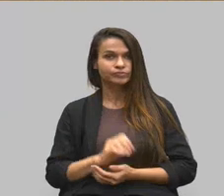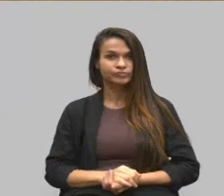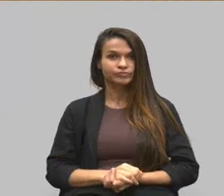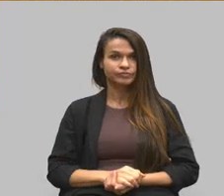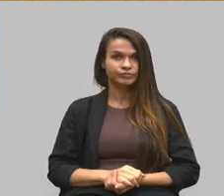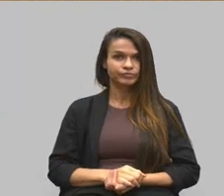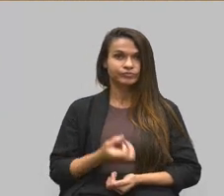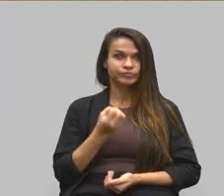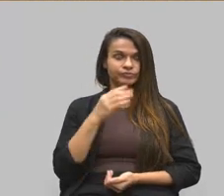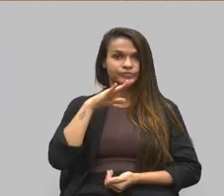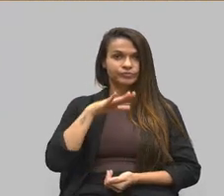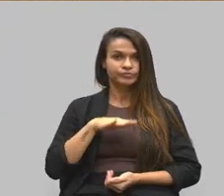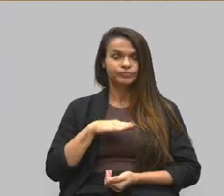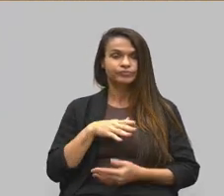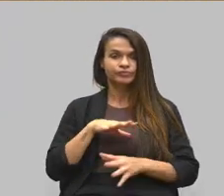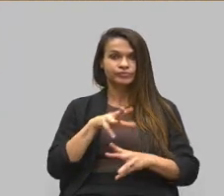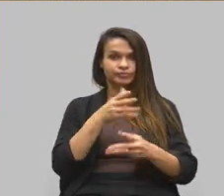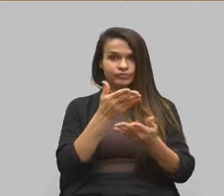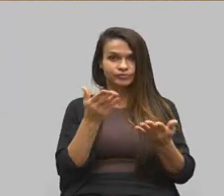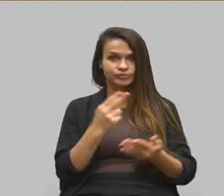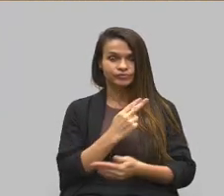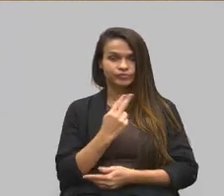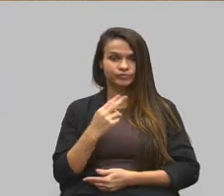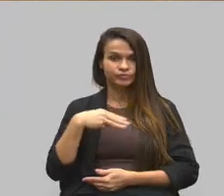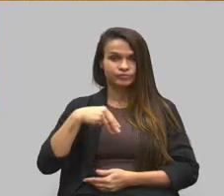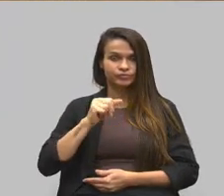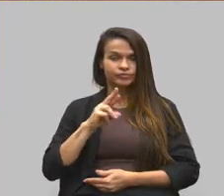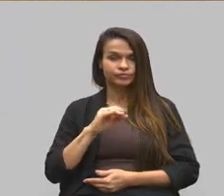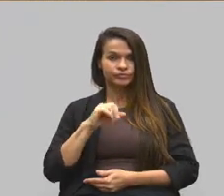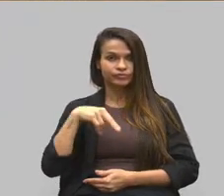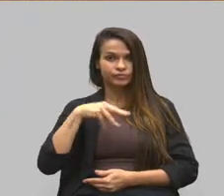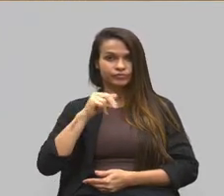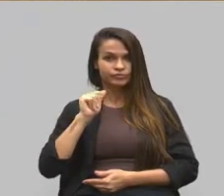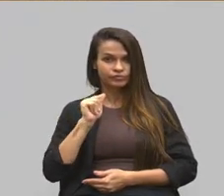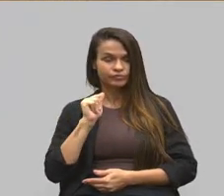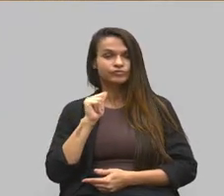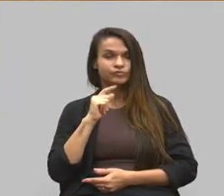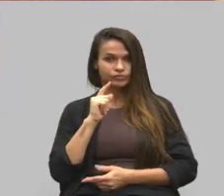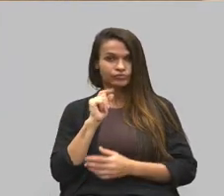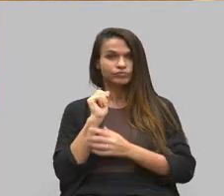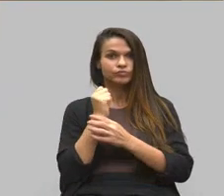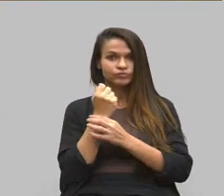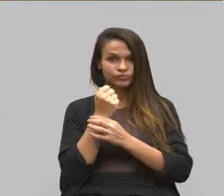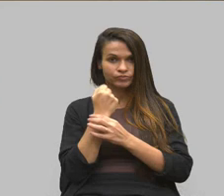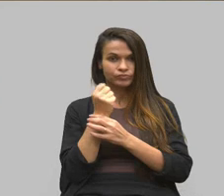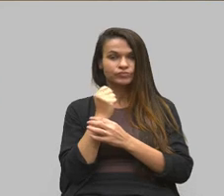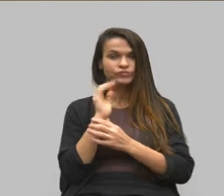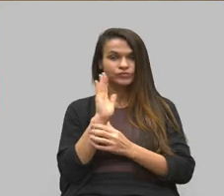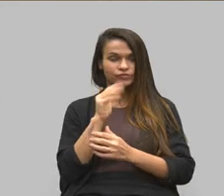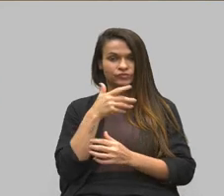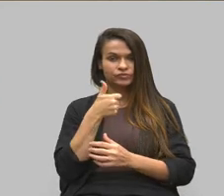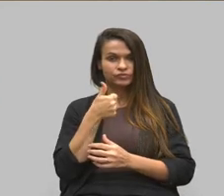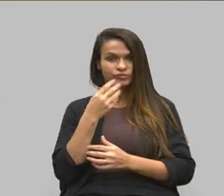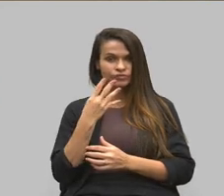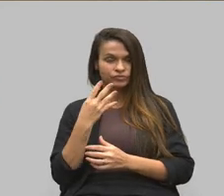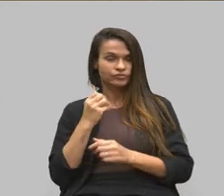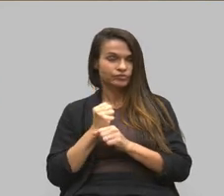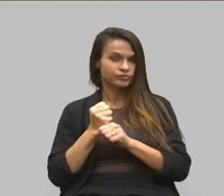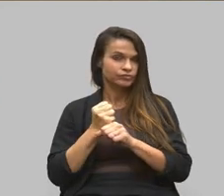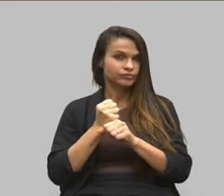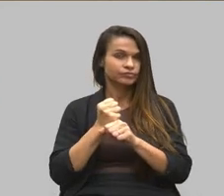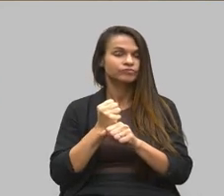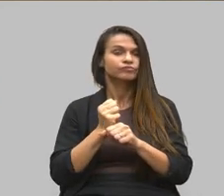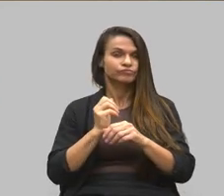todos meu nome é Mariana eu sou terapeuta ocupacional há 14 anos de prática Clínica